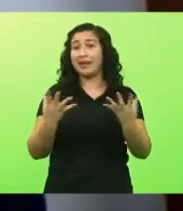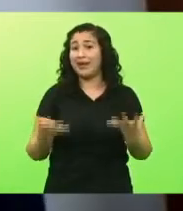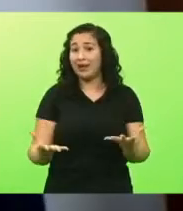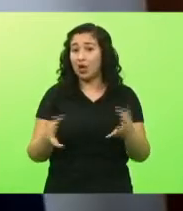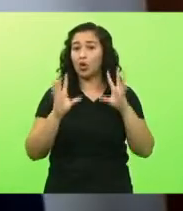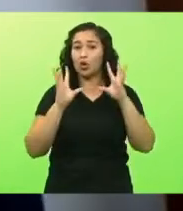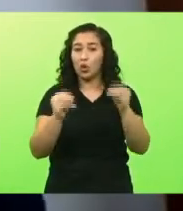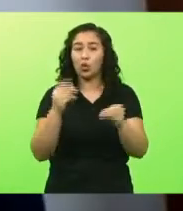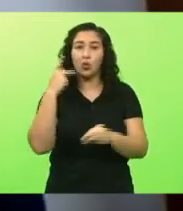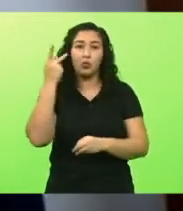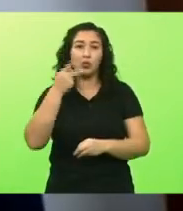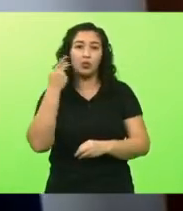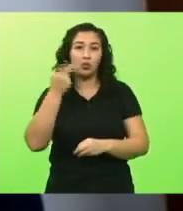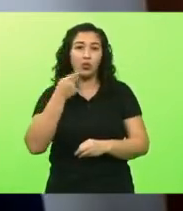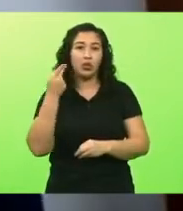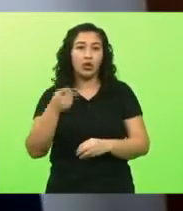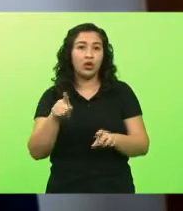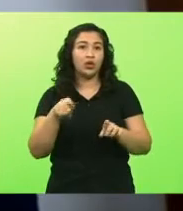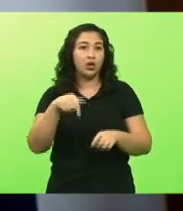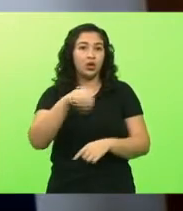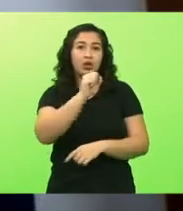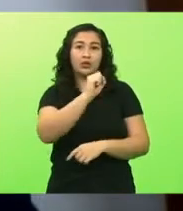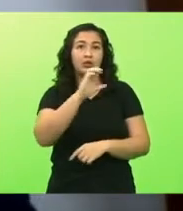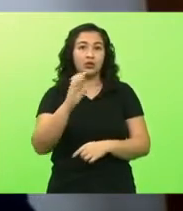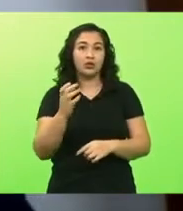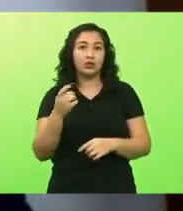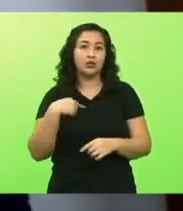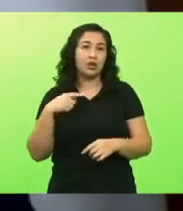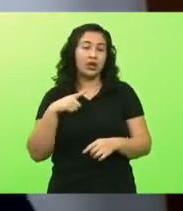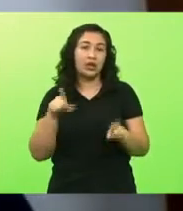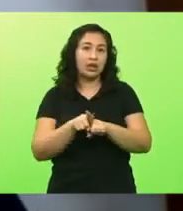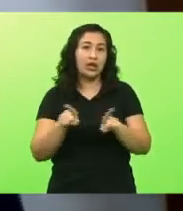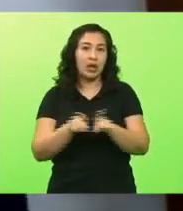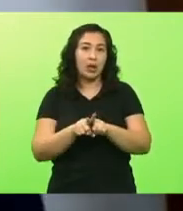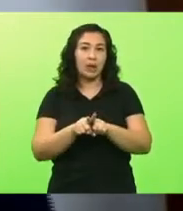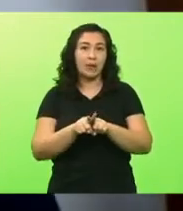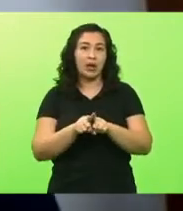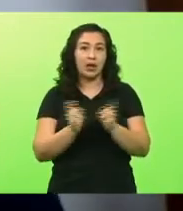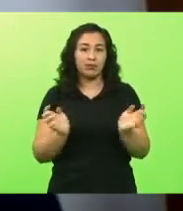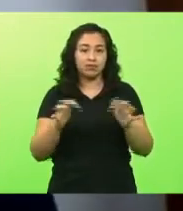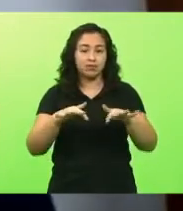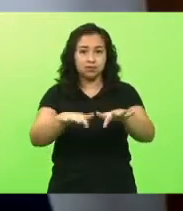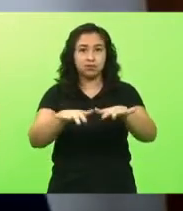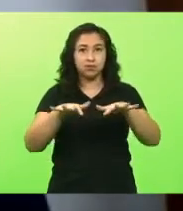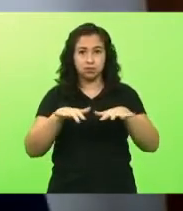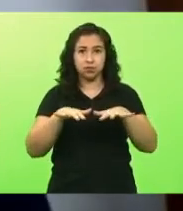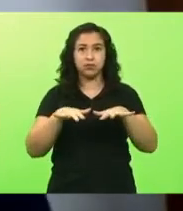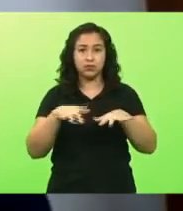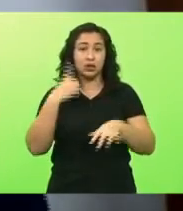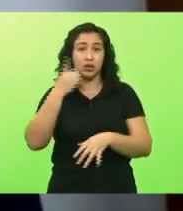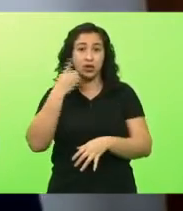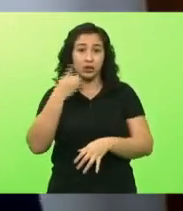parlamento catarinense, o Fórum Parlamentar Catarinense, eu sei que a deputada federal Carmen Zanotto tem se